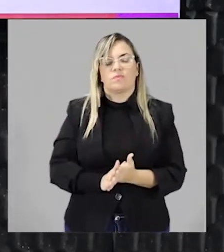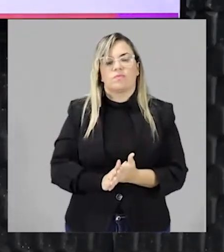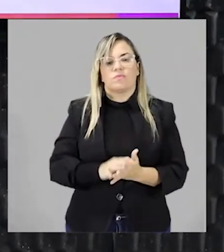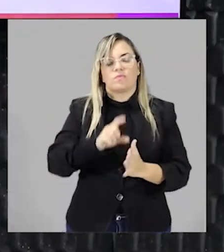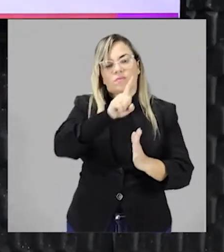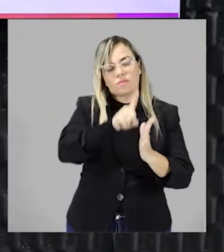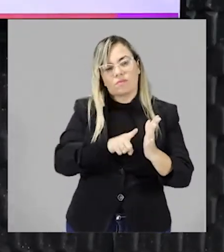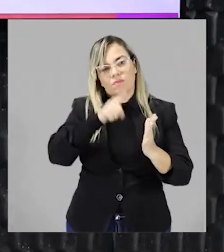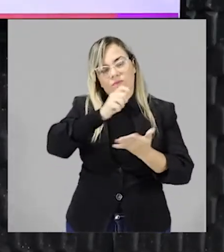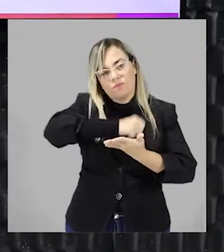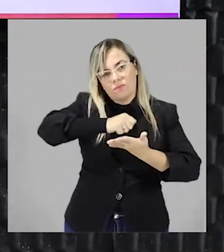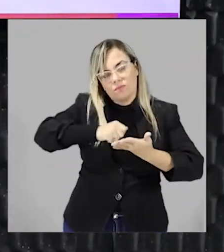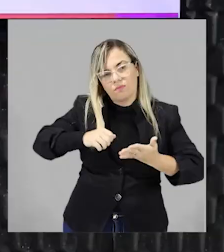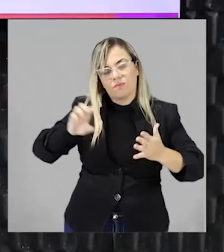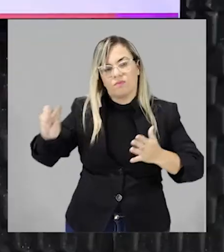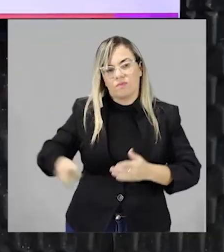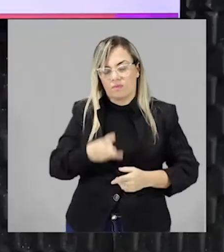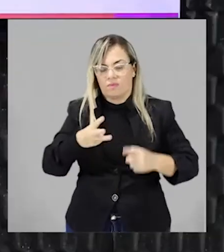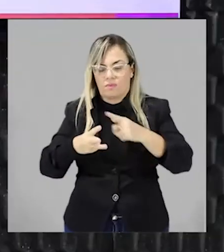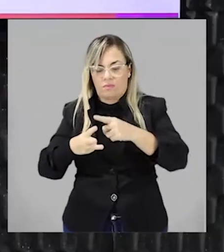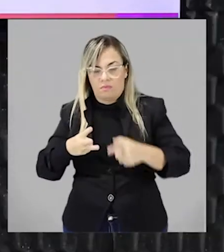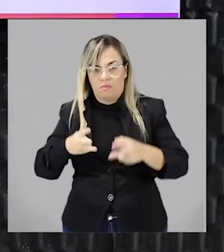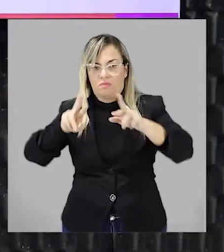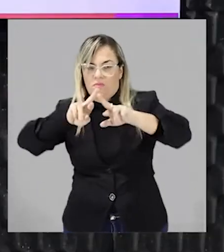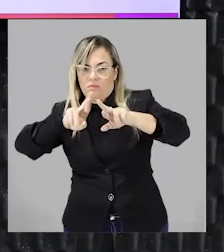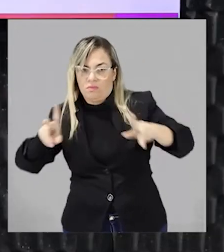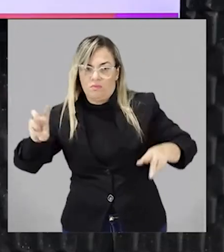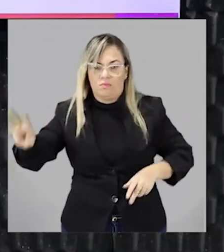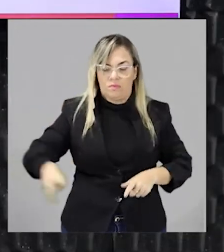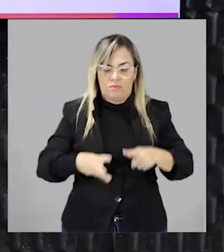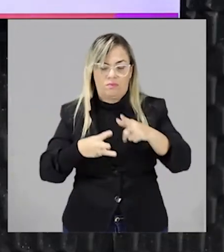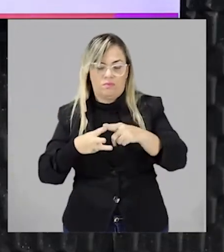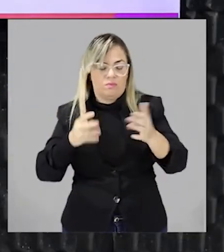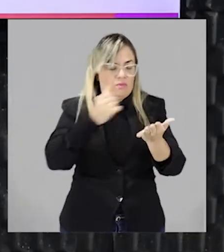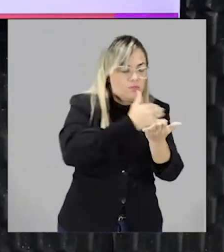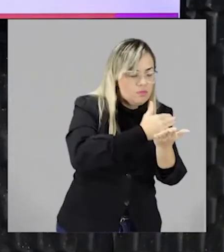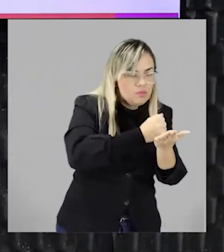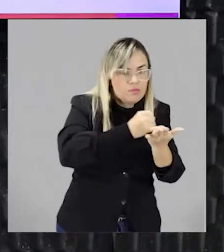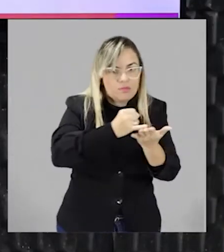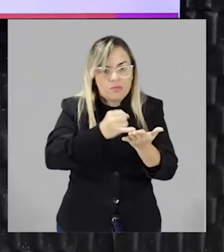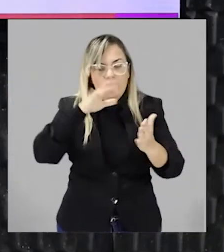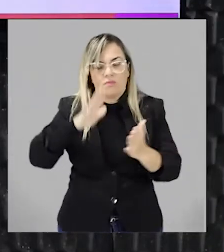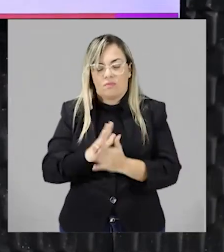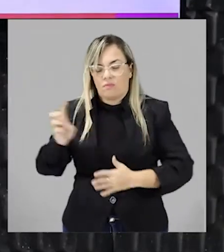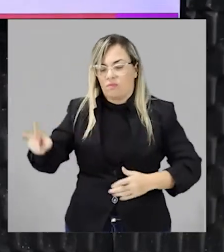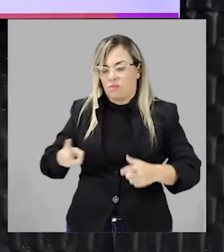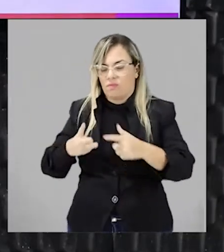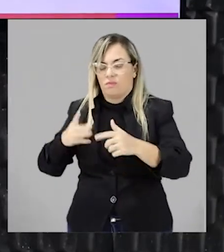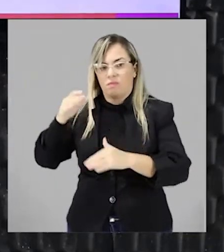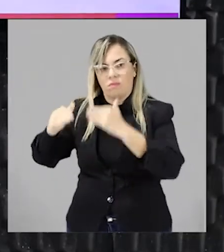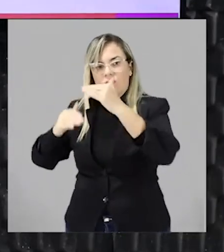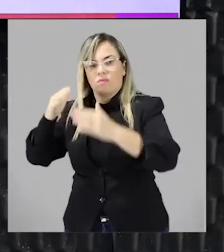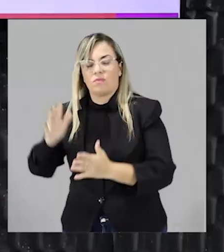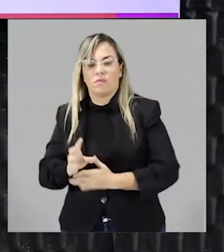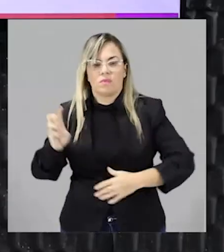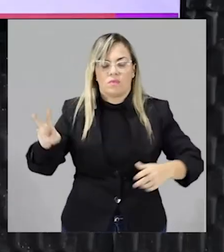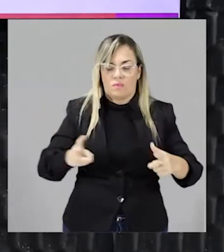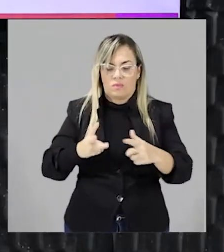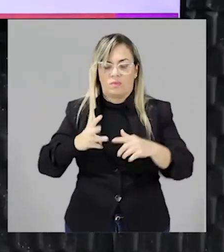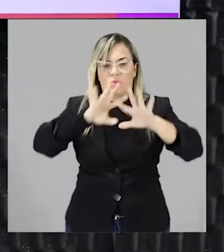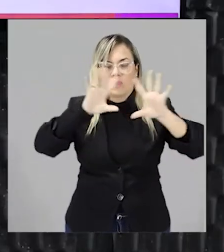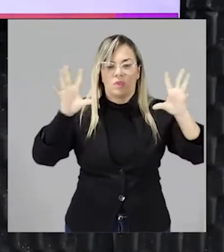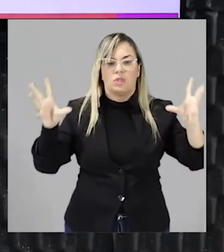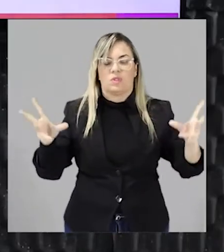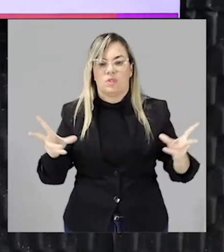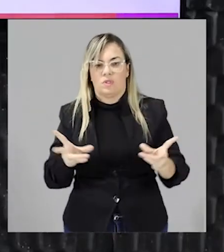apresenta 3 partes, bem distintas: a introdução, o desenvolvimento e a conclusão. Para cada